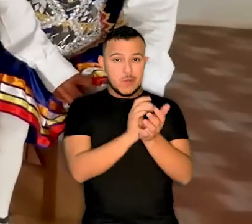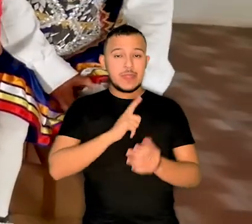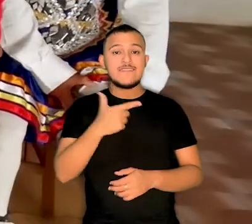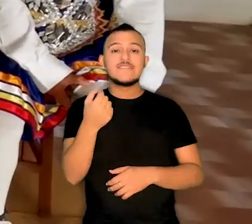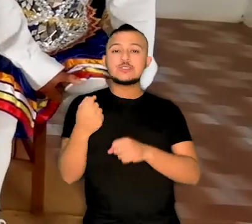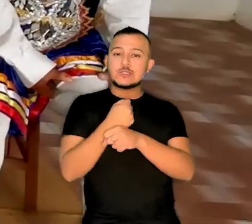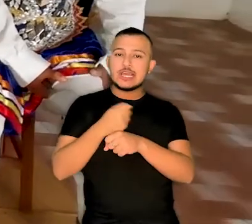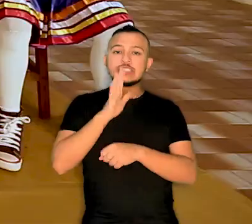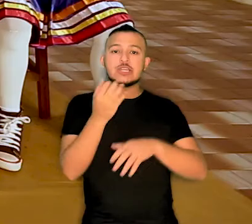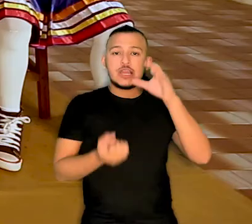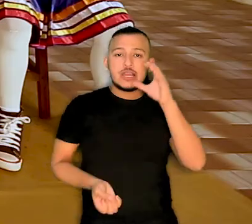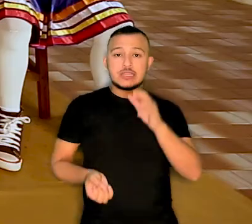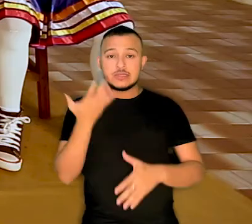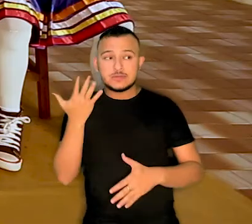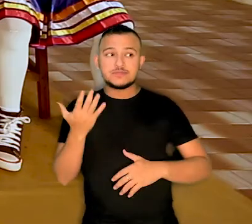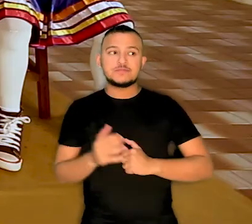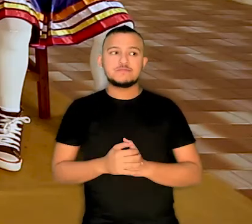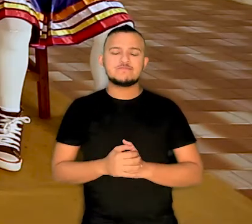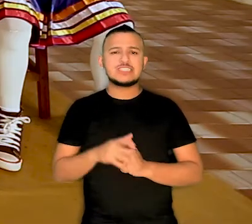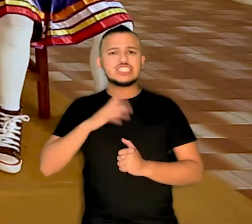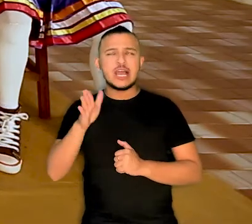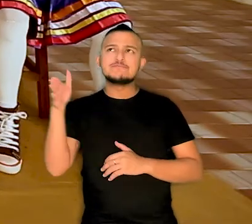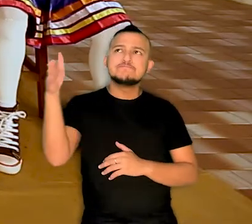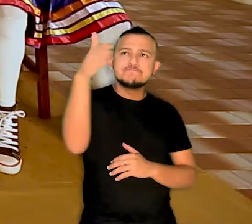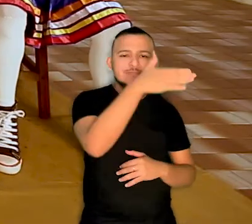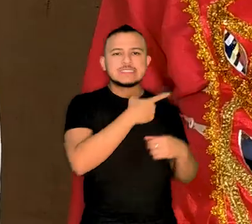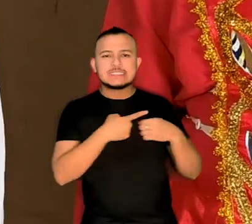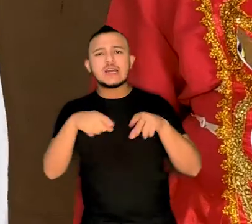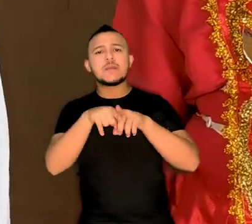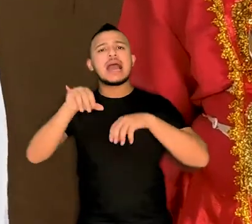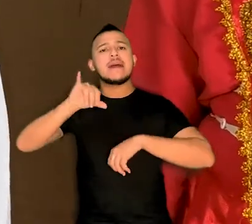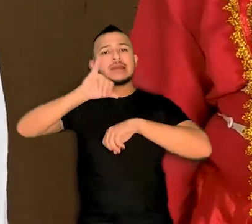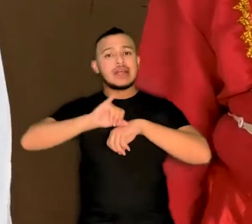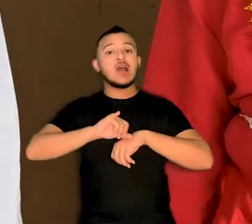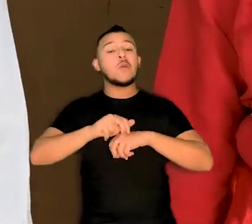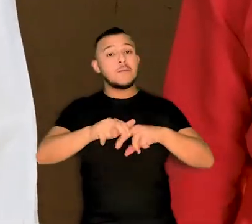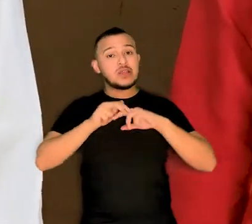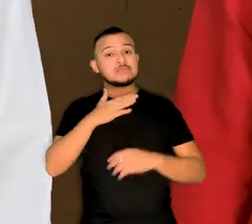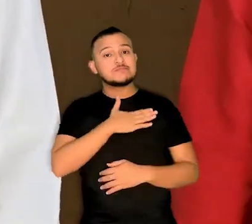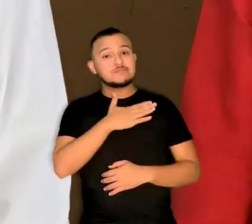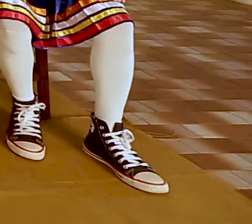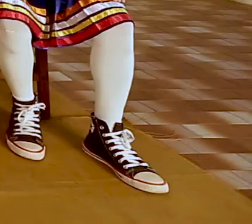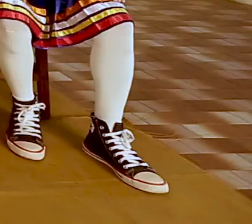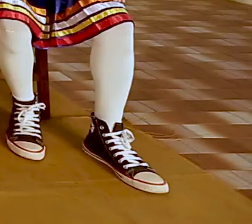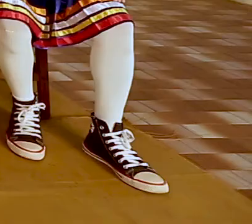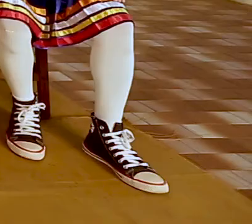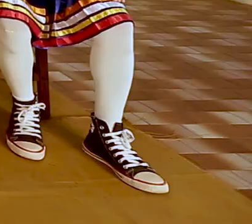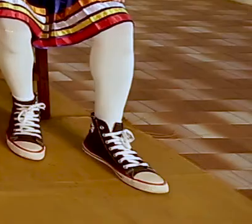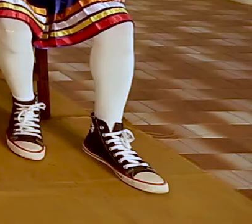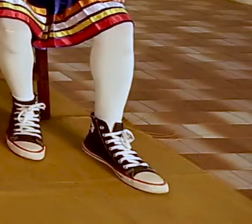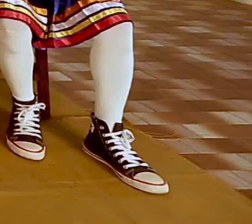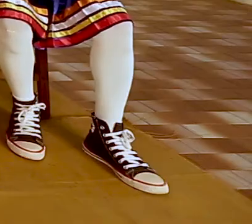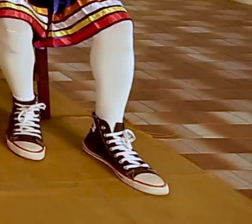foi fundado, já brincamos num bocado de cidade, já fomos para a capital, e para mim é um prazer na hora que eu estou brincando.